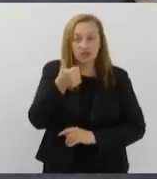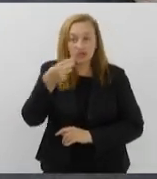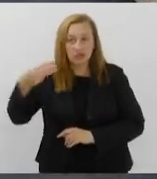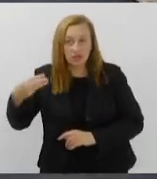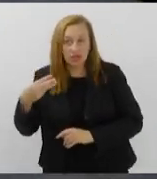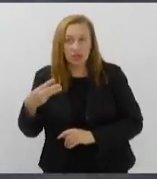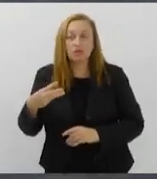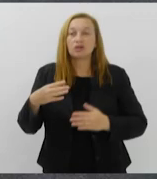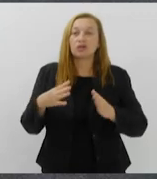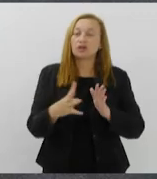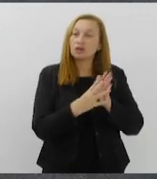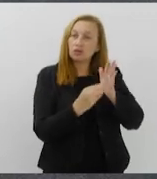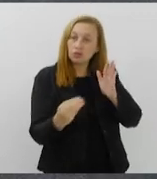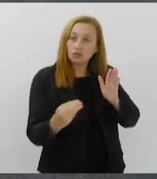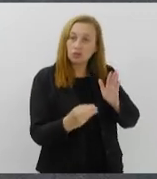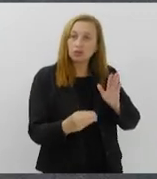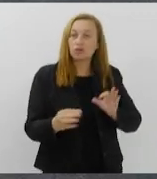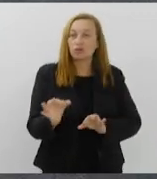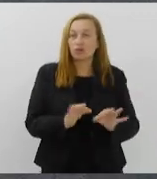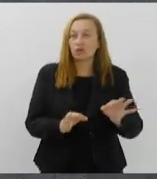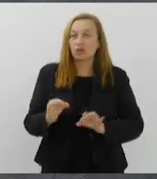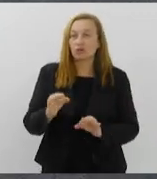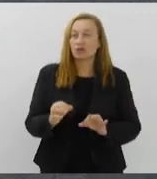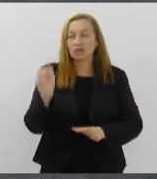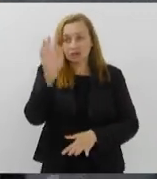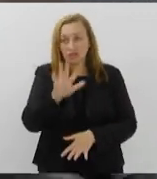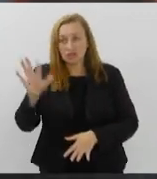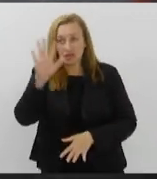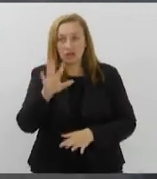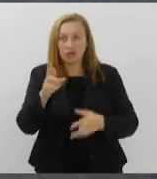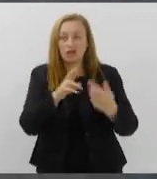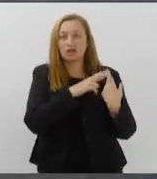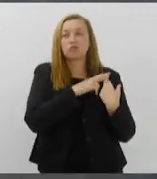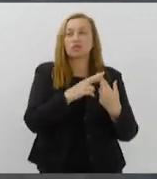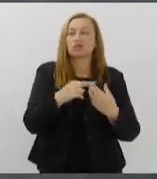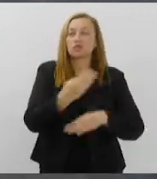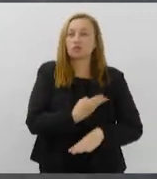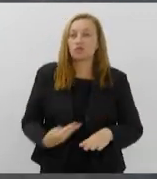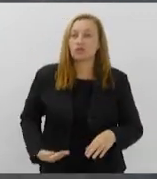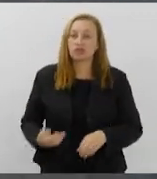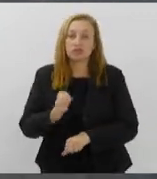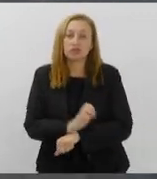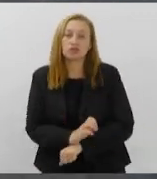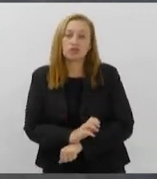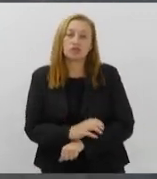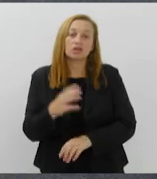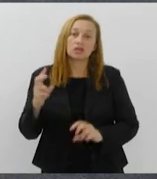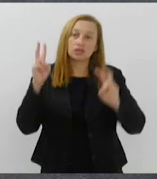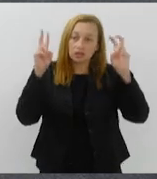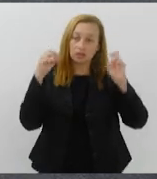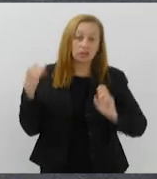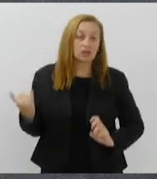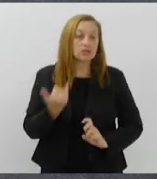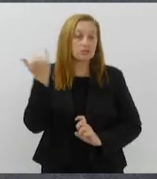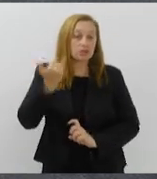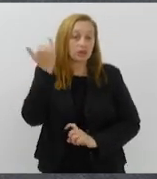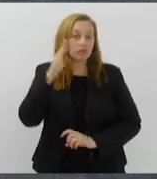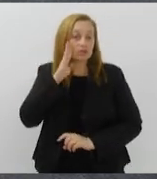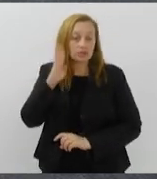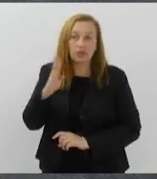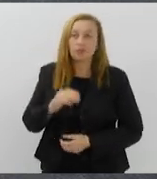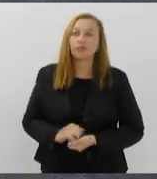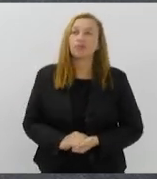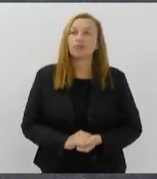o programa nacional, mas traz para a responsabilidade do governo estadual esse tema tão importante e